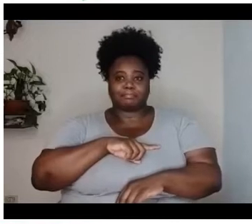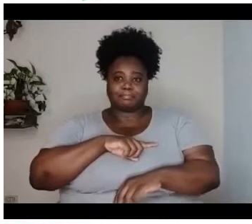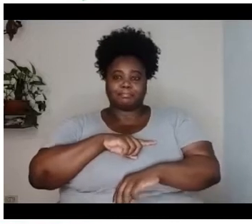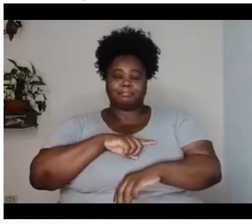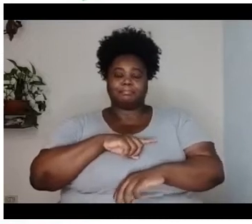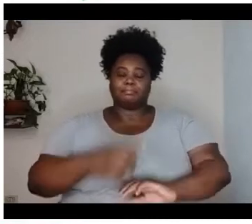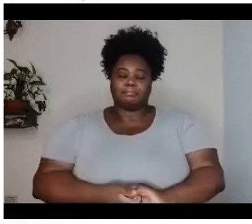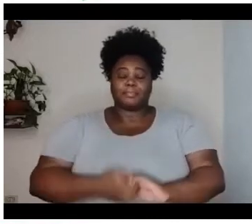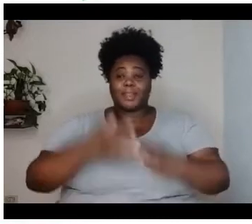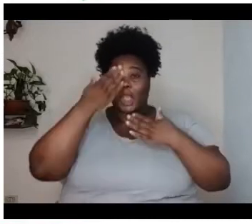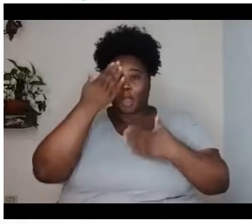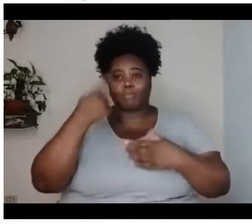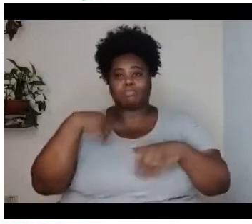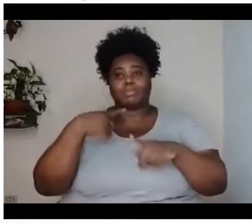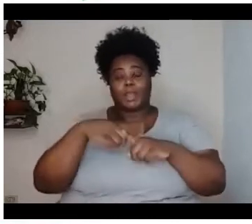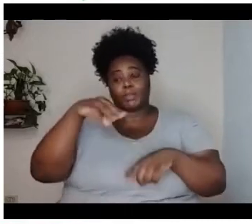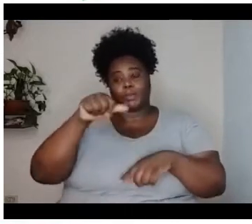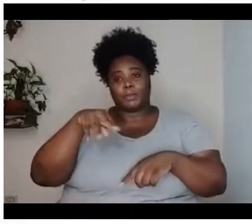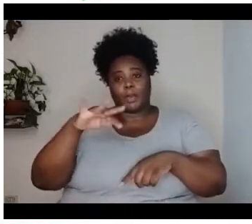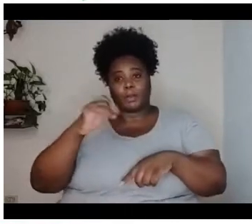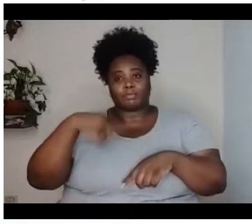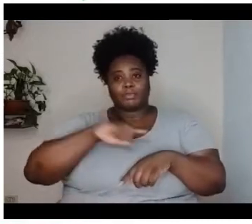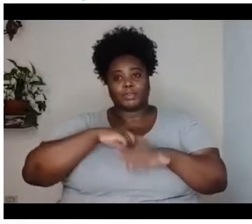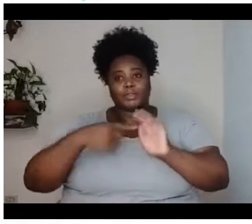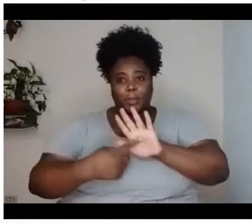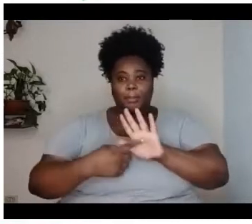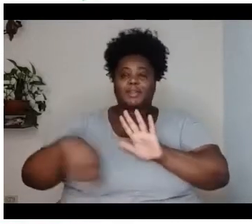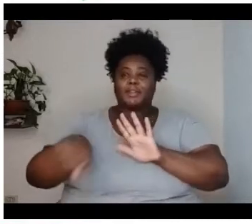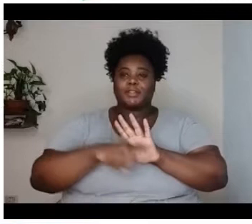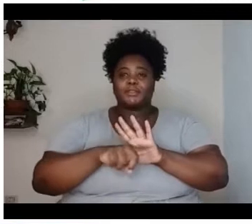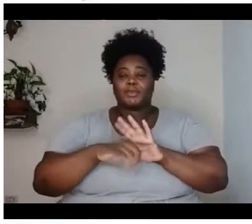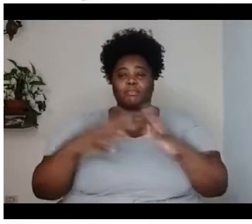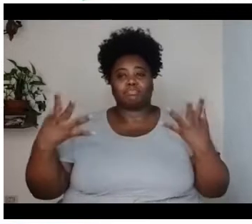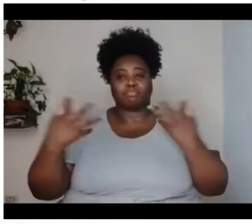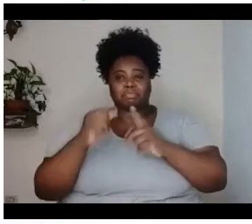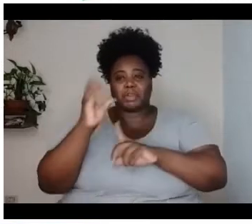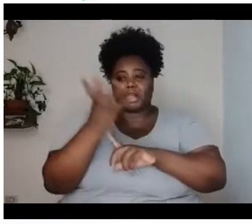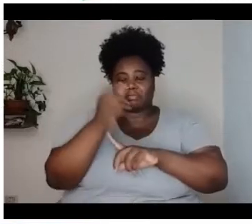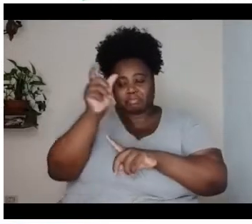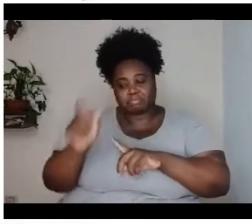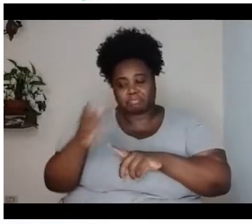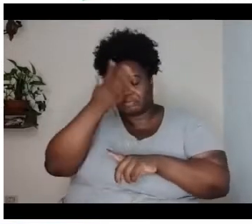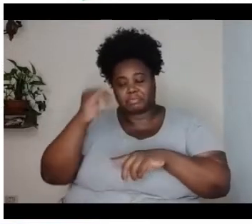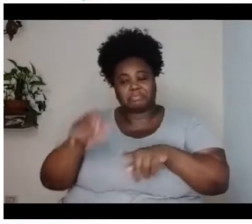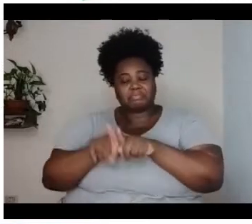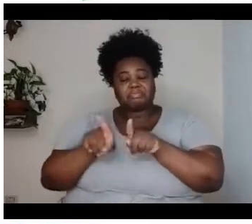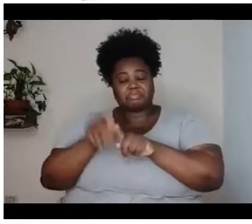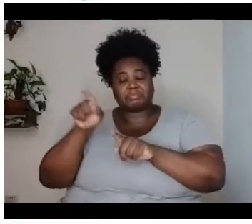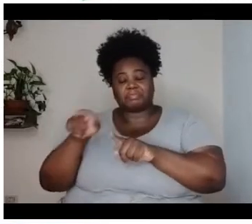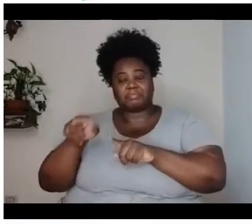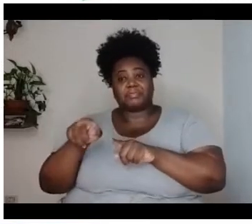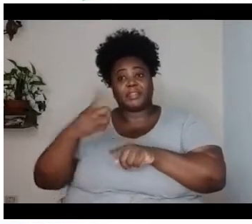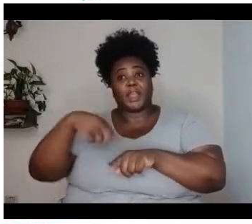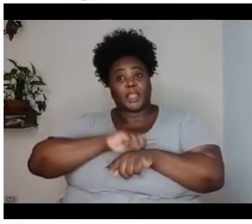E obrigado para o Mamute que nos apresentou aí, um grande artista, uma grande pessoa. A gente acabou